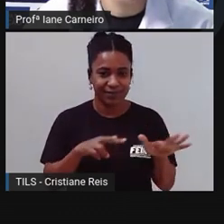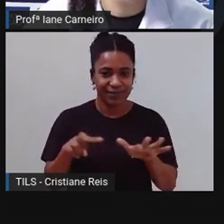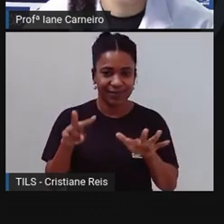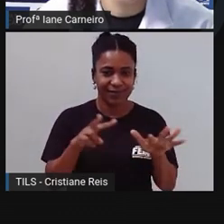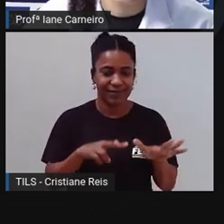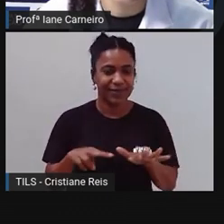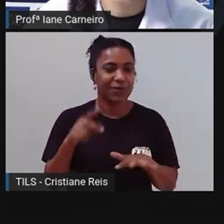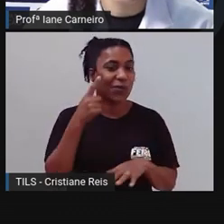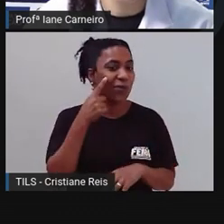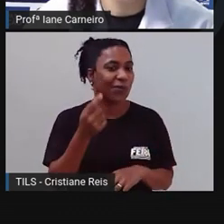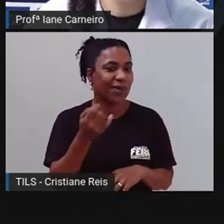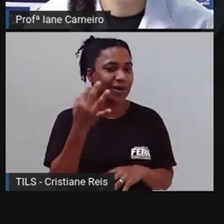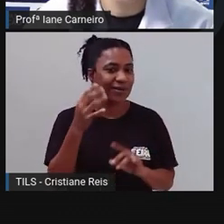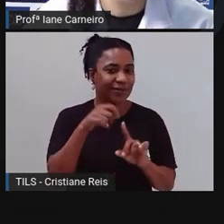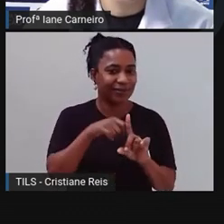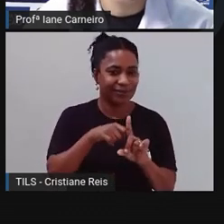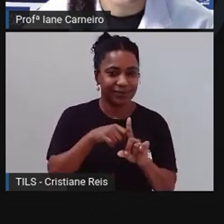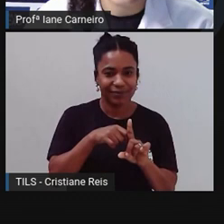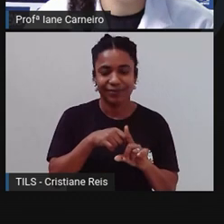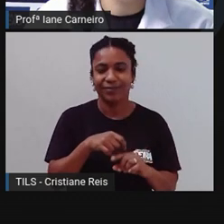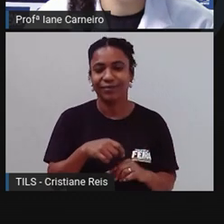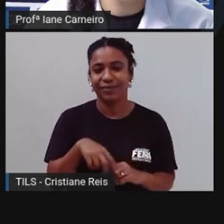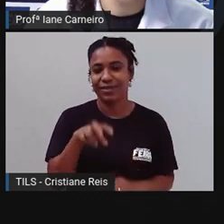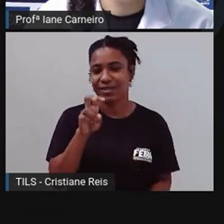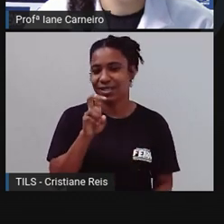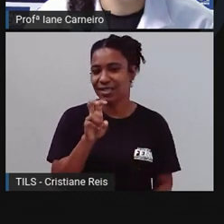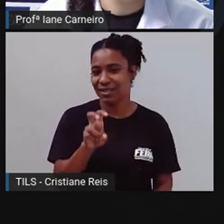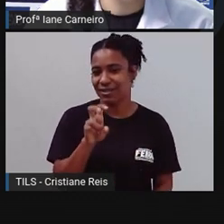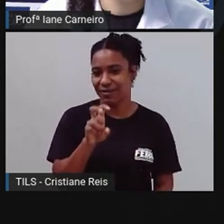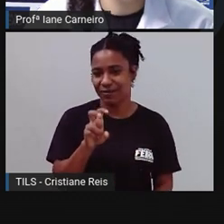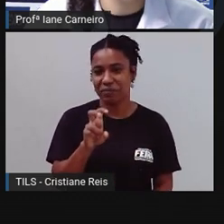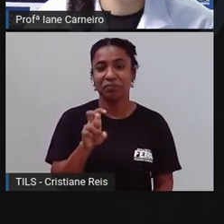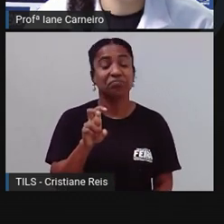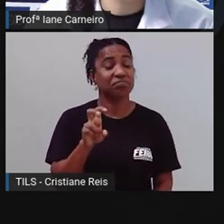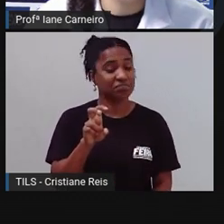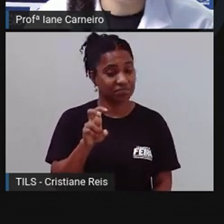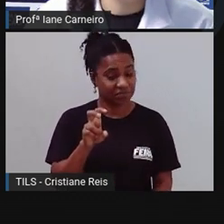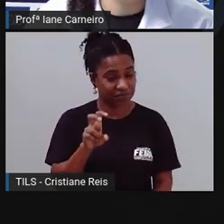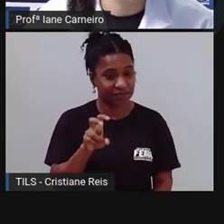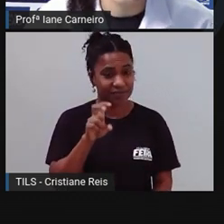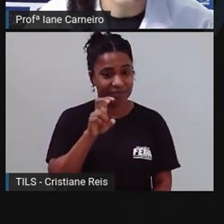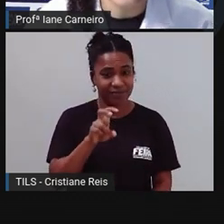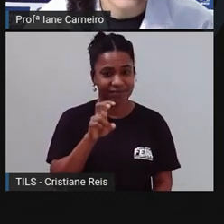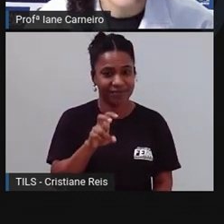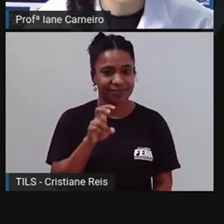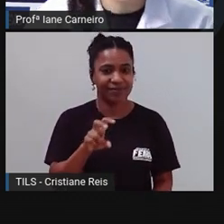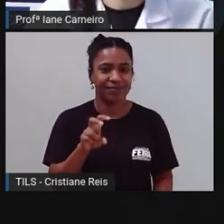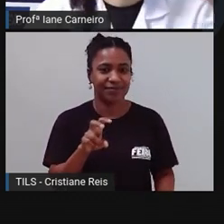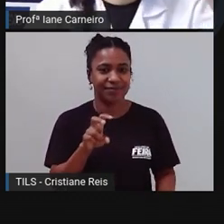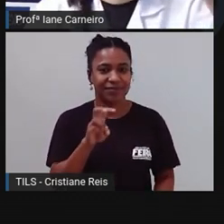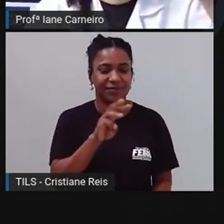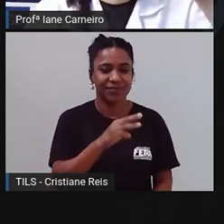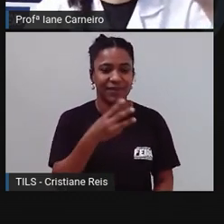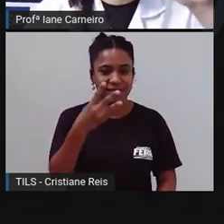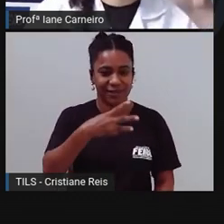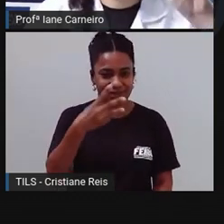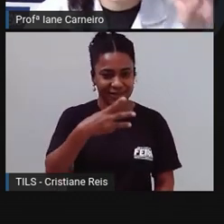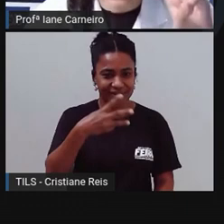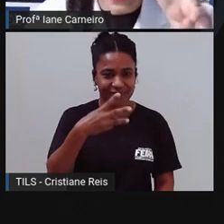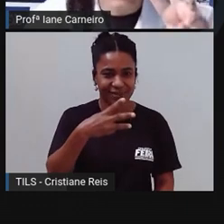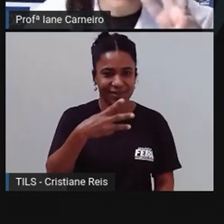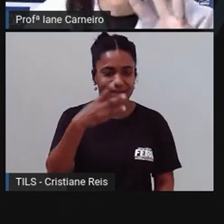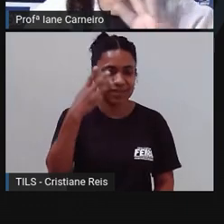duas, três, quatro, cinco. Então ele passou 3 vezes, ó.